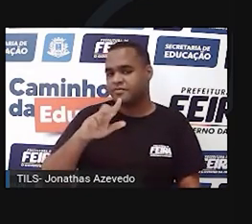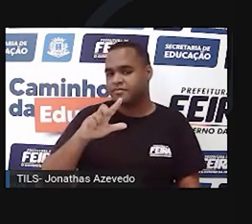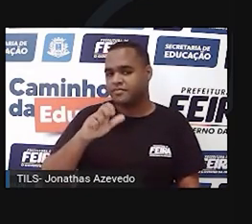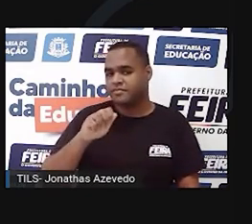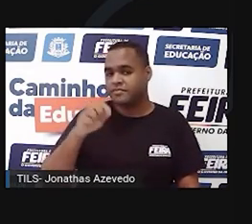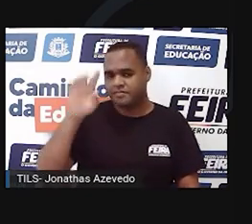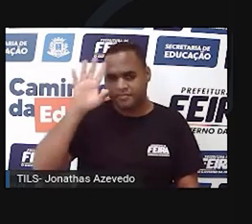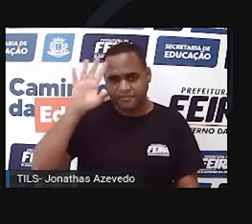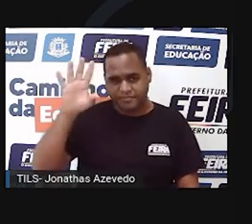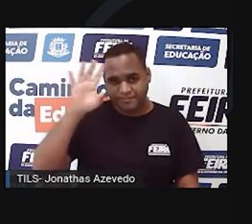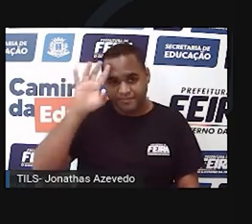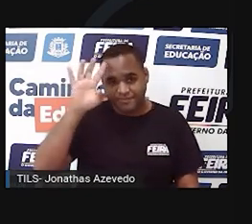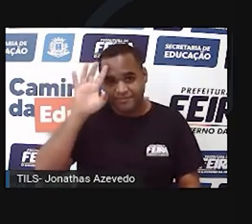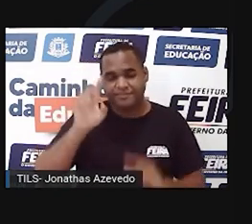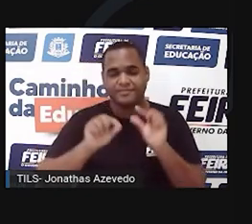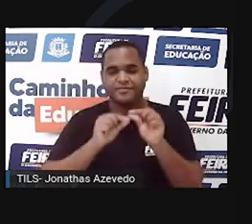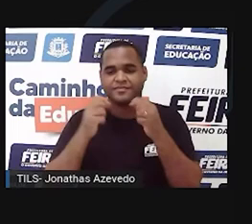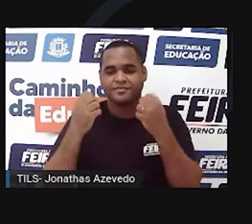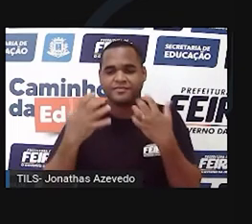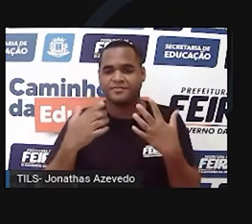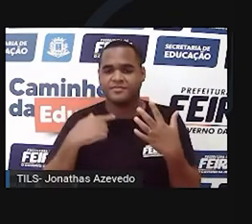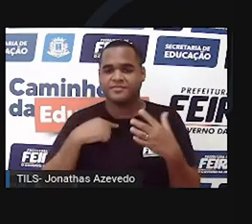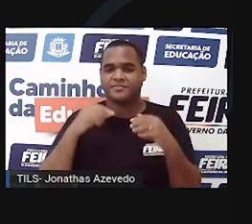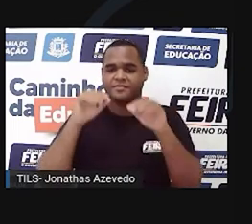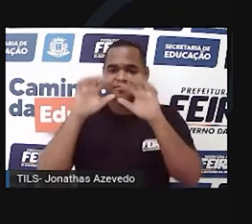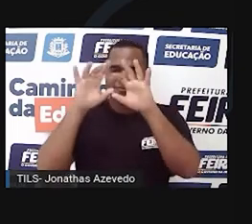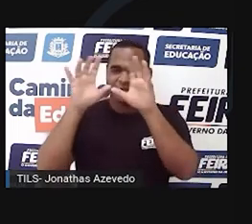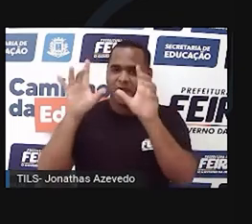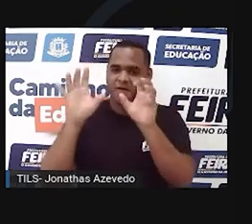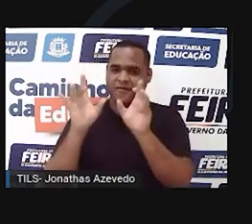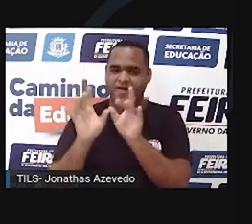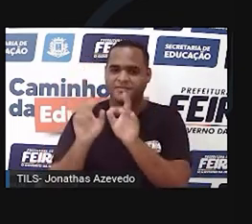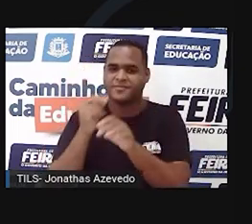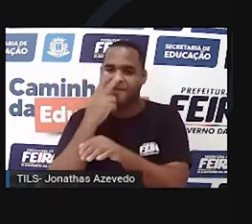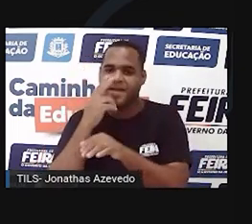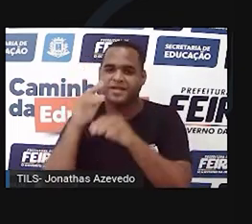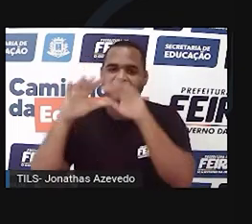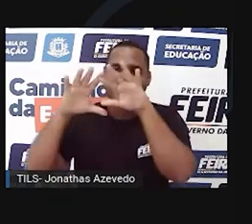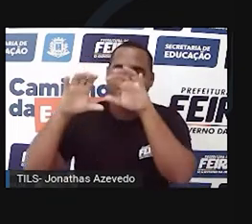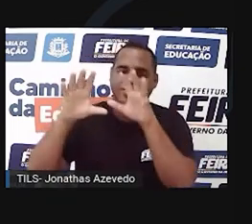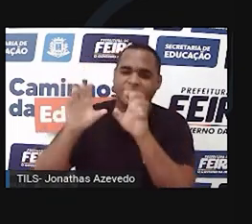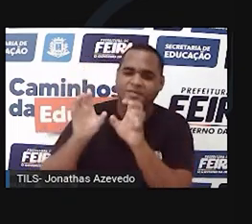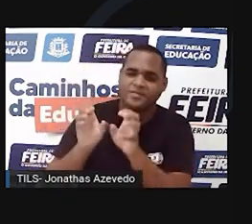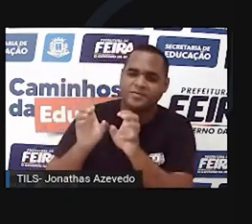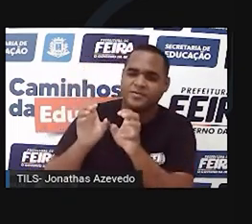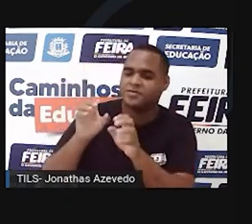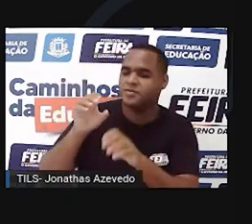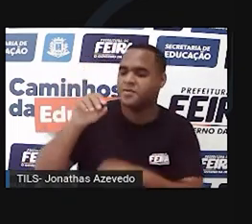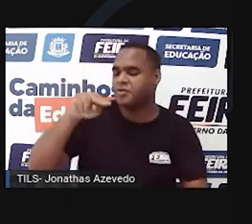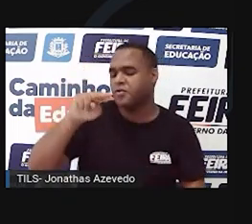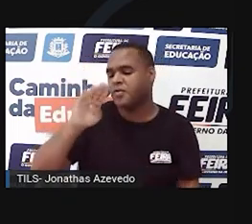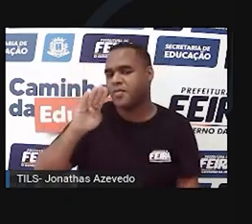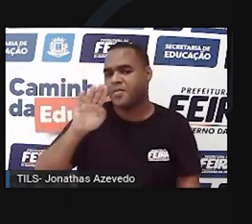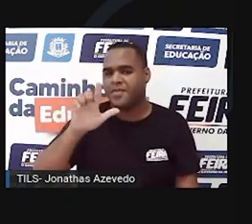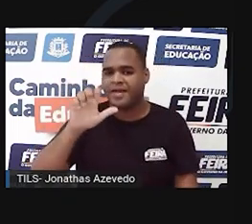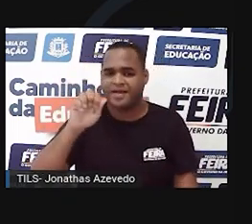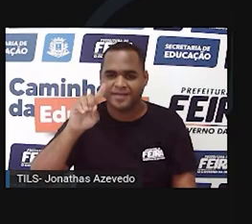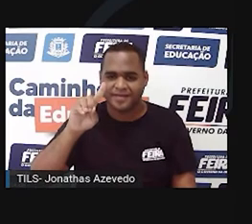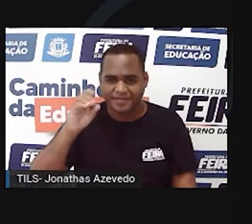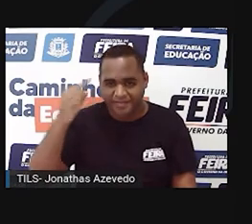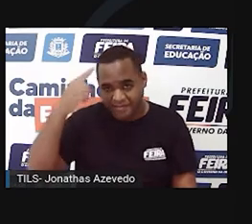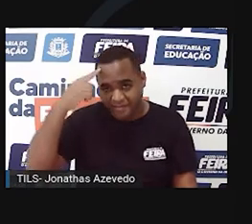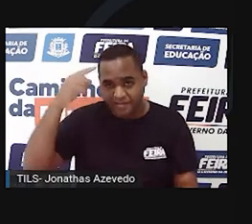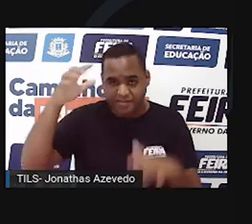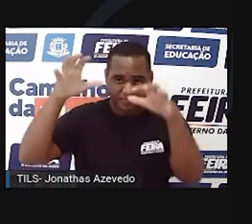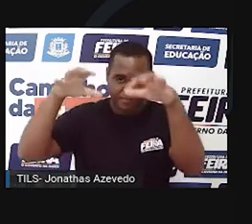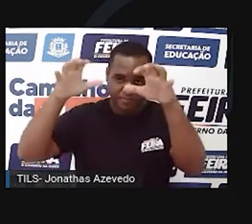imagine que não seja um dia tão ensolarado, seja um dia com nuvens, um dia chuvoso, por